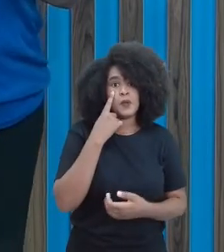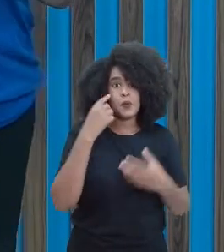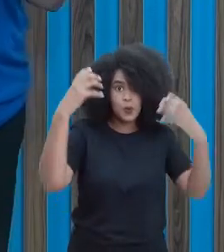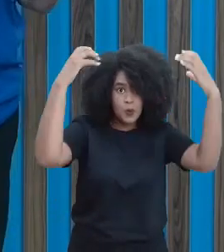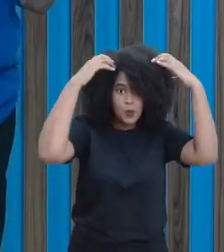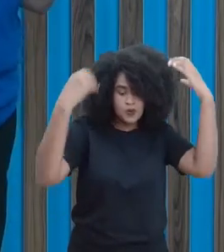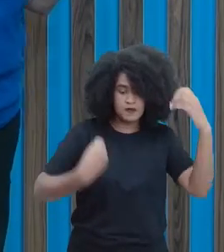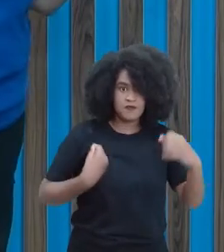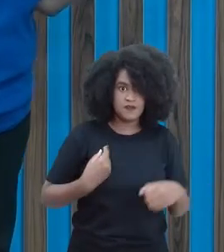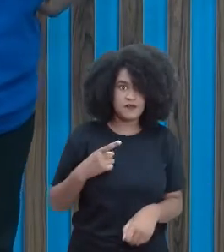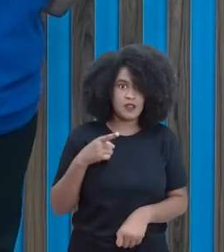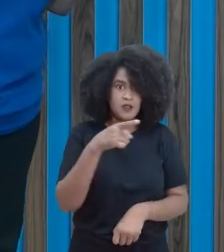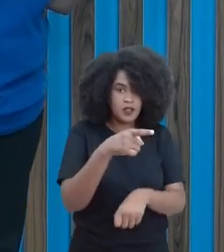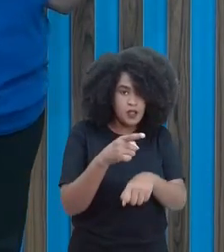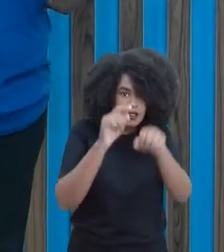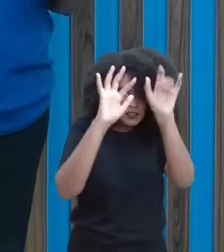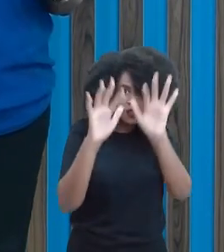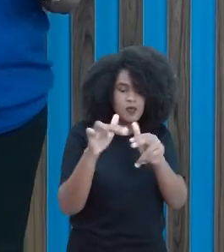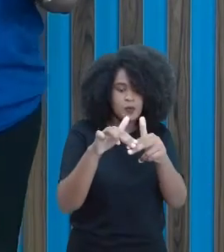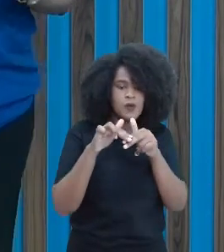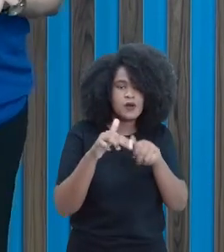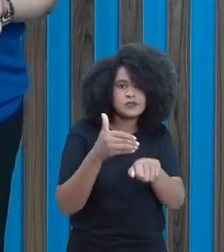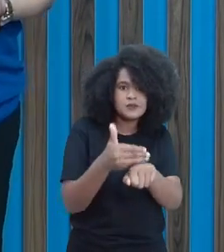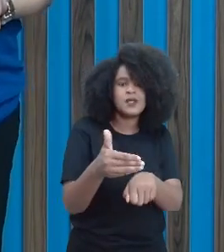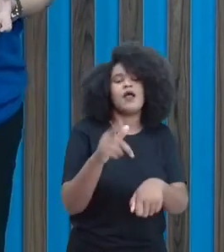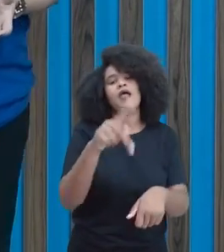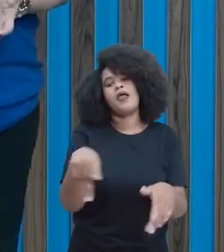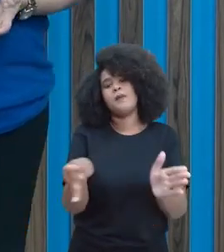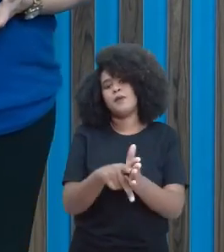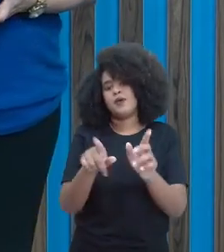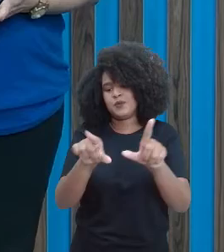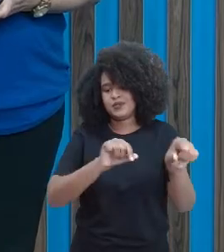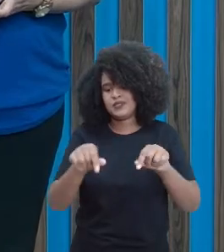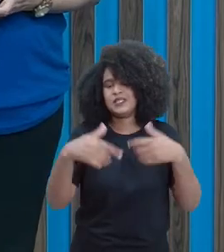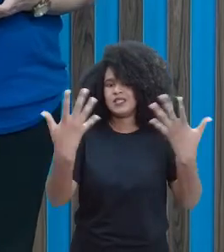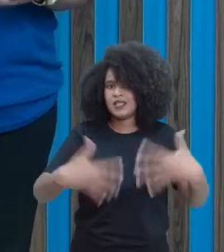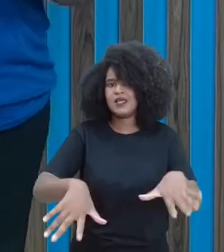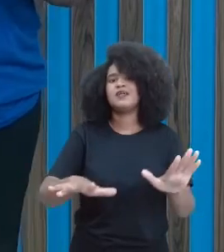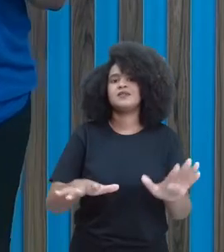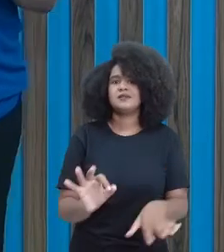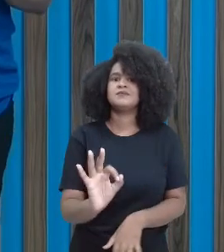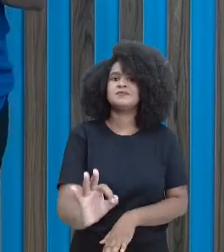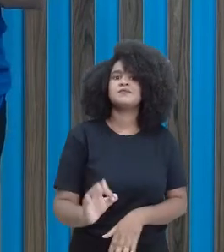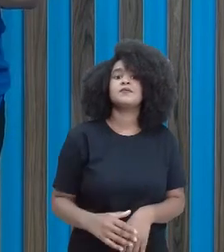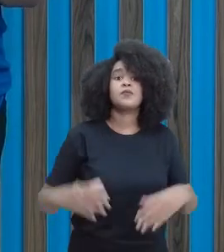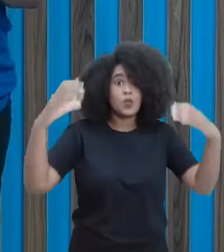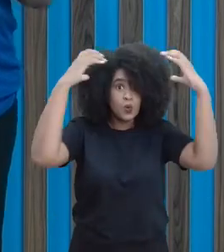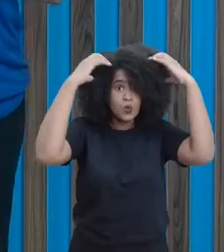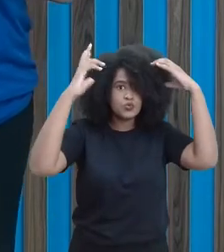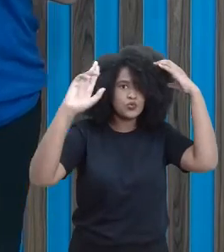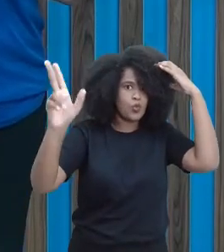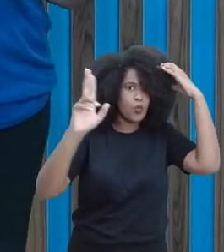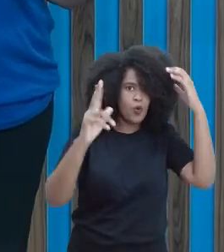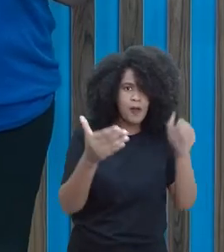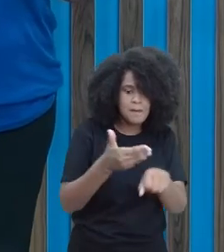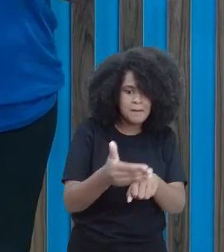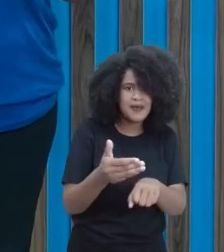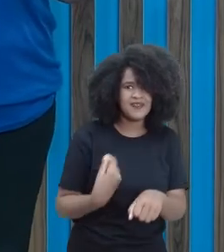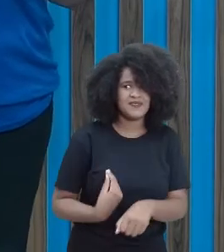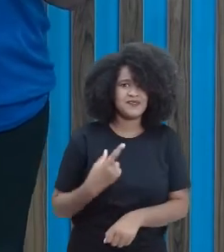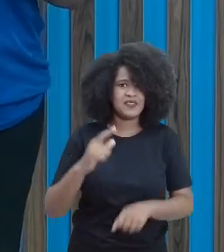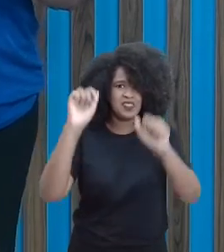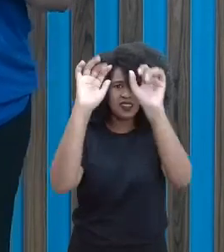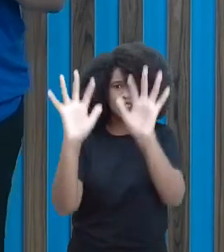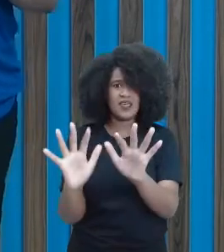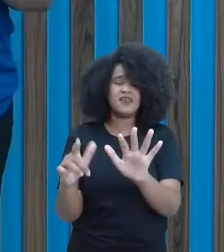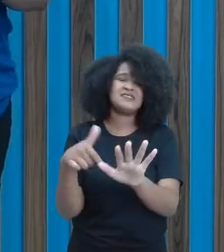né? É a seleção, né? A seleção natural aí atuando, né, gente? Um urso que não é branco e vive na